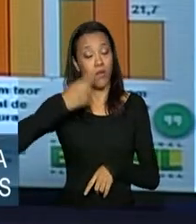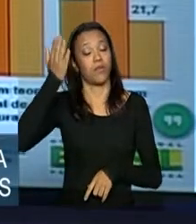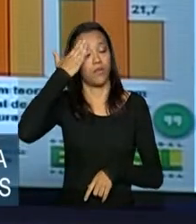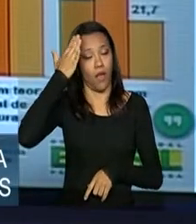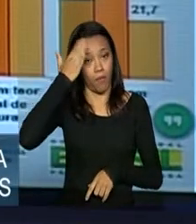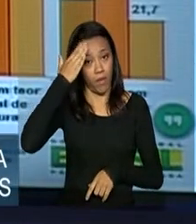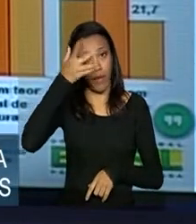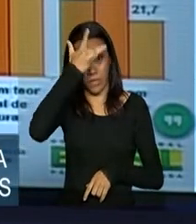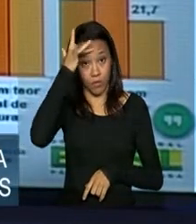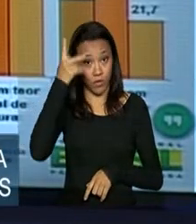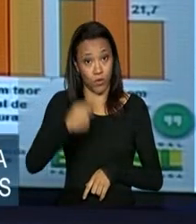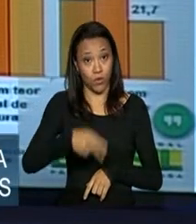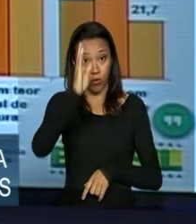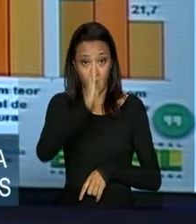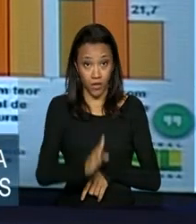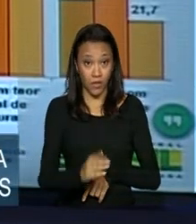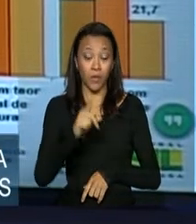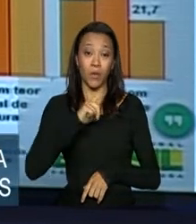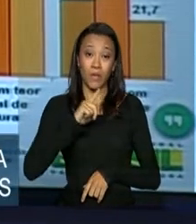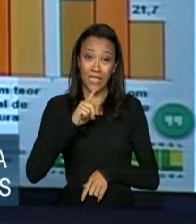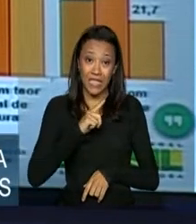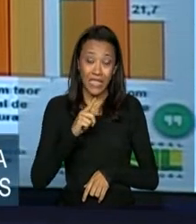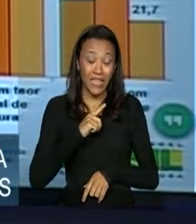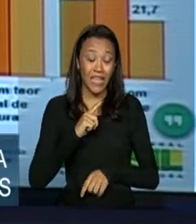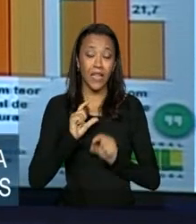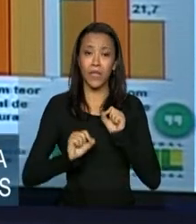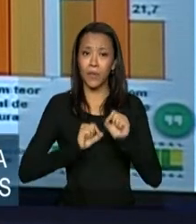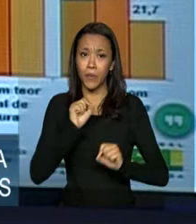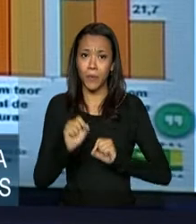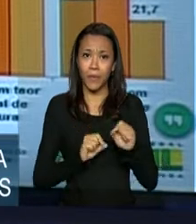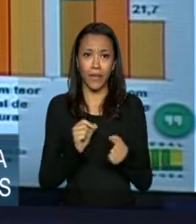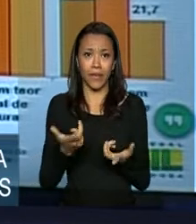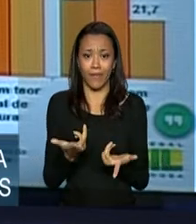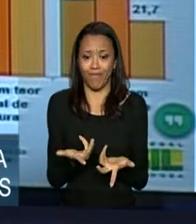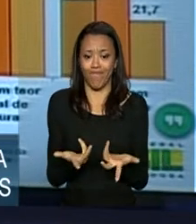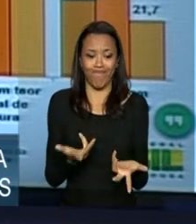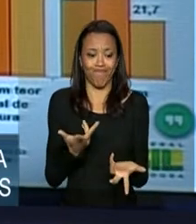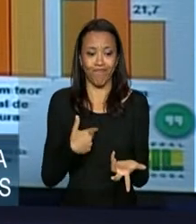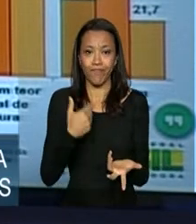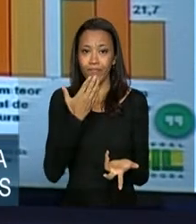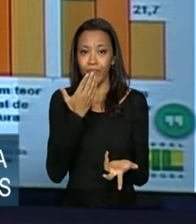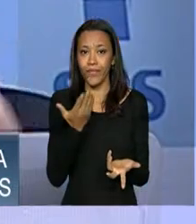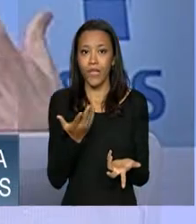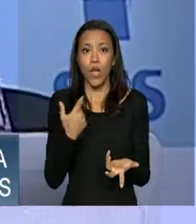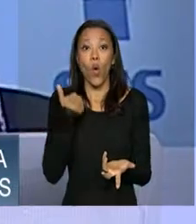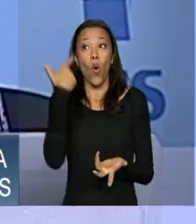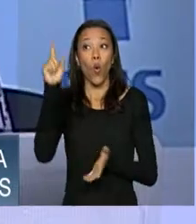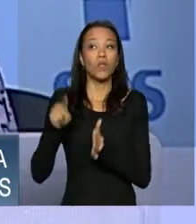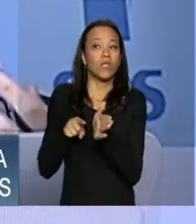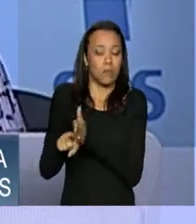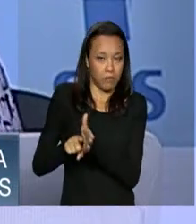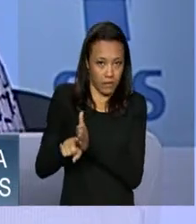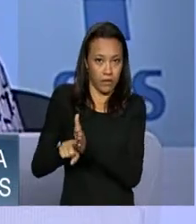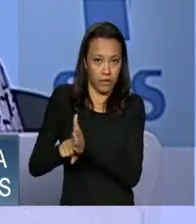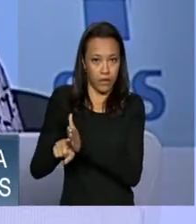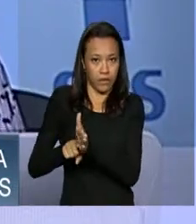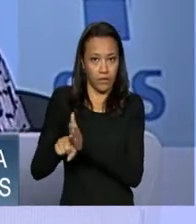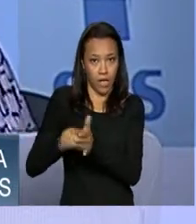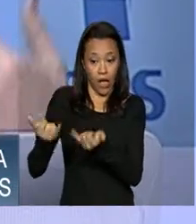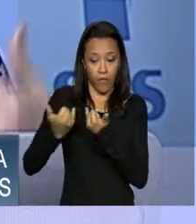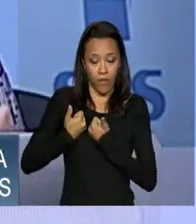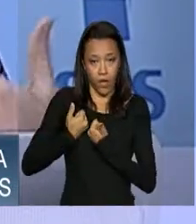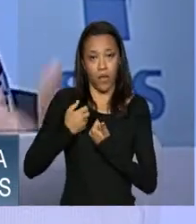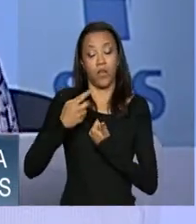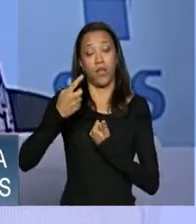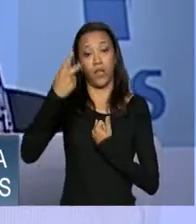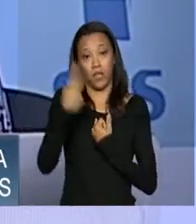que o brasileiro ainda tem uma baixa percepção do seu consumo de sal, porque outros estudos apontam que o nosso consumo de sal